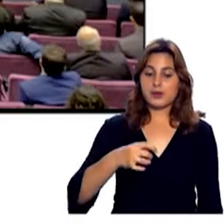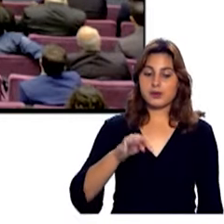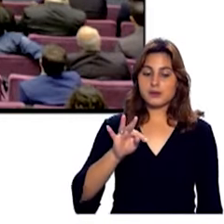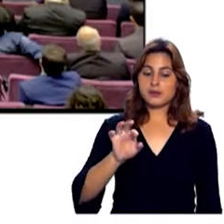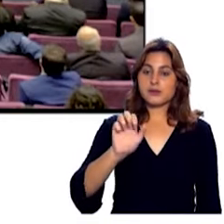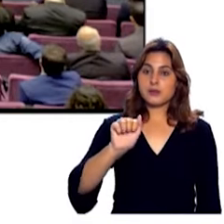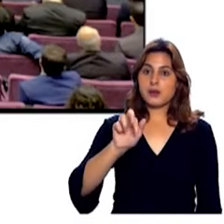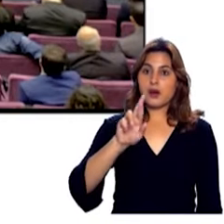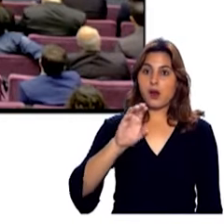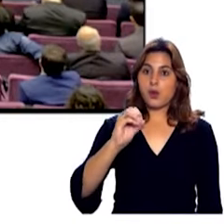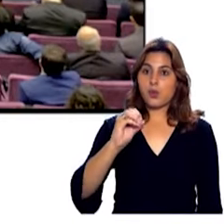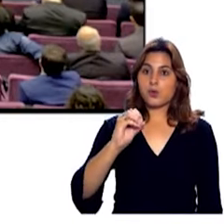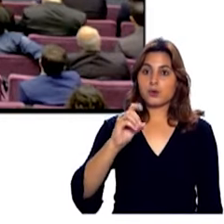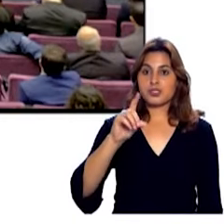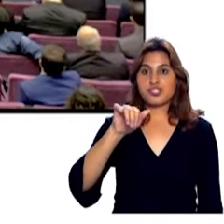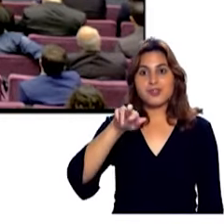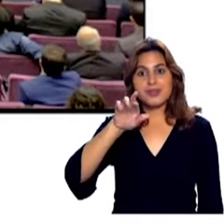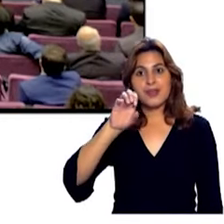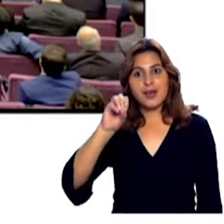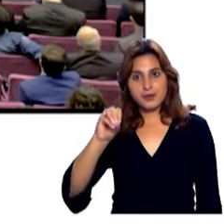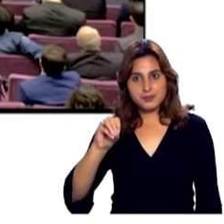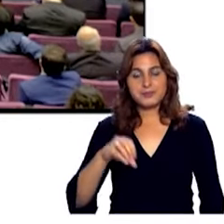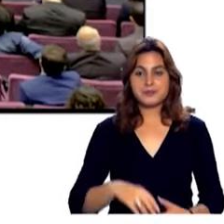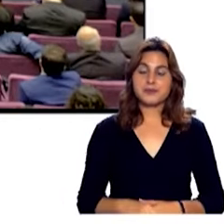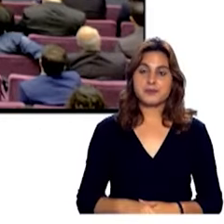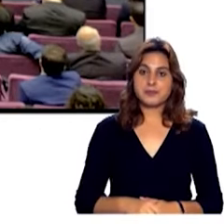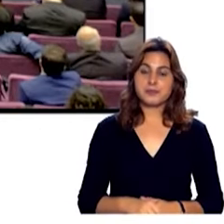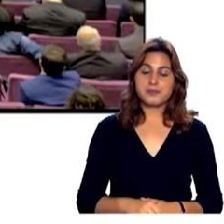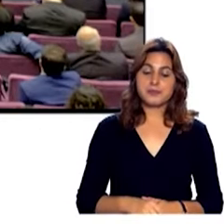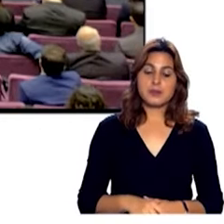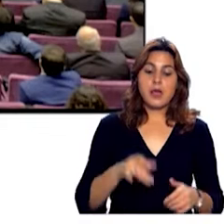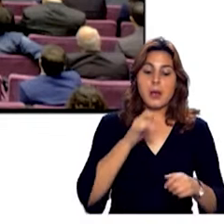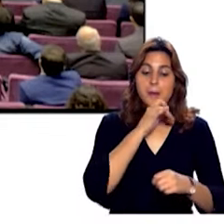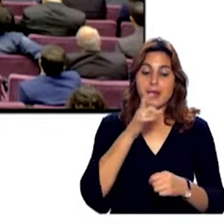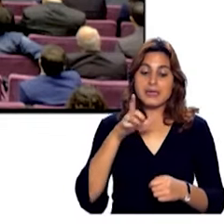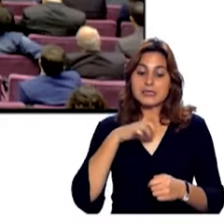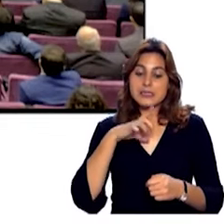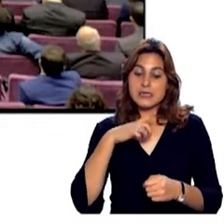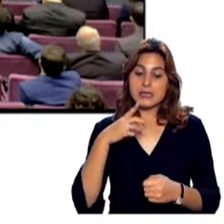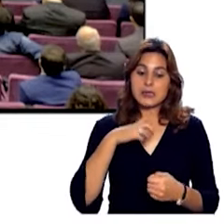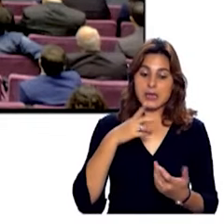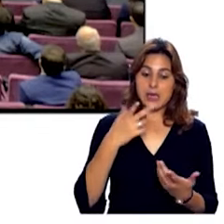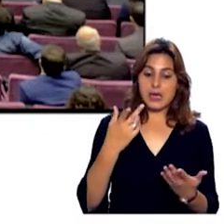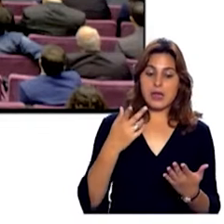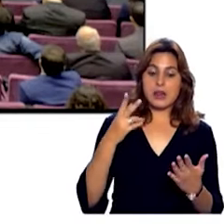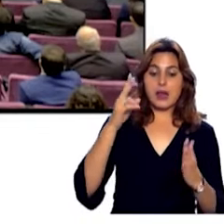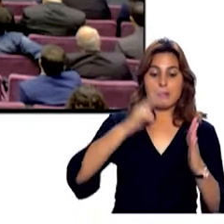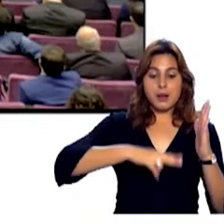inconstitucionalidade do tribunal mas quando aá interpretação pela